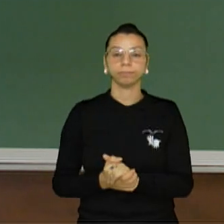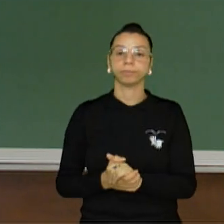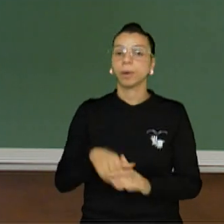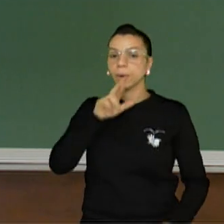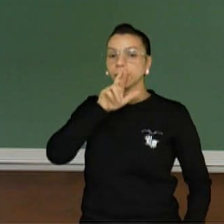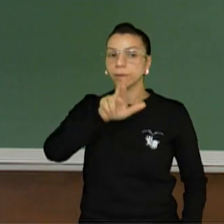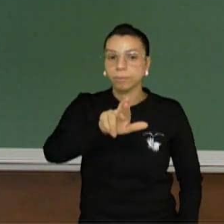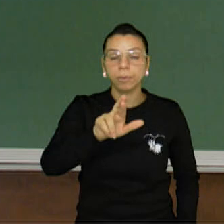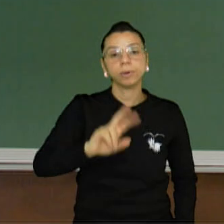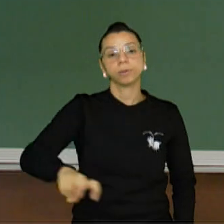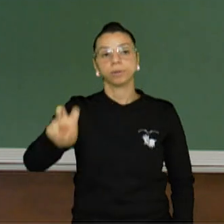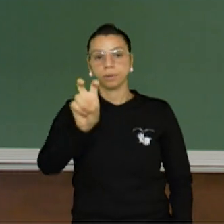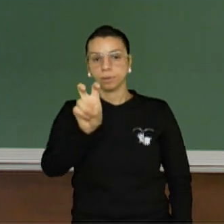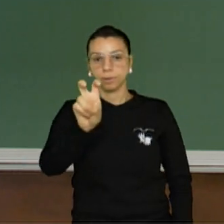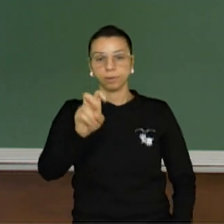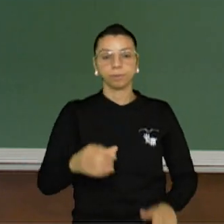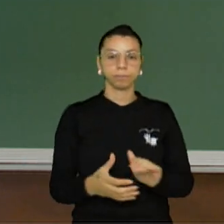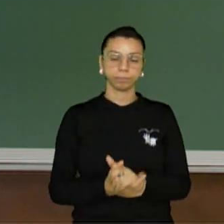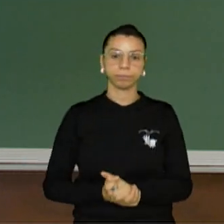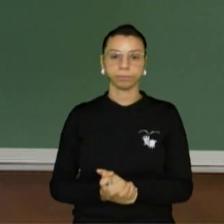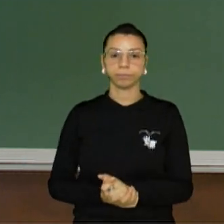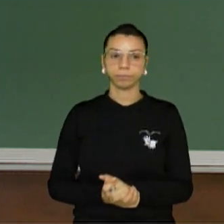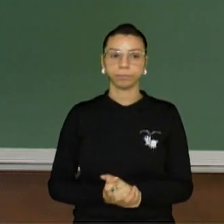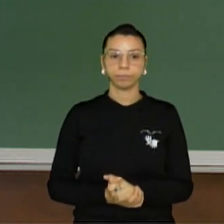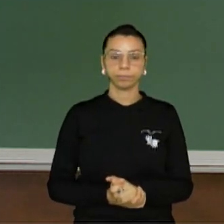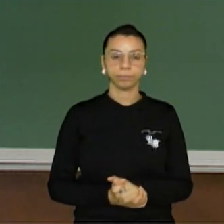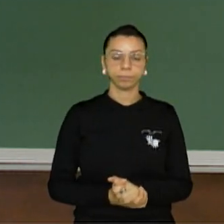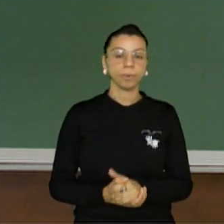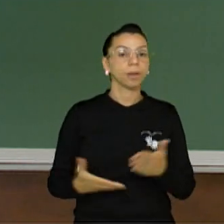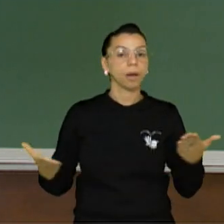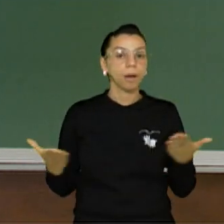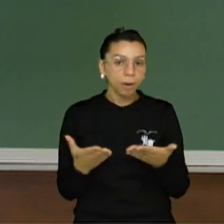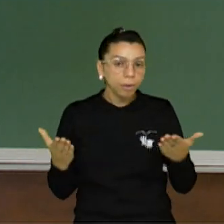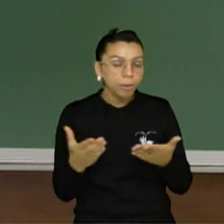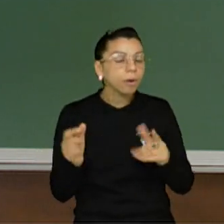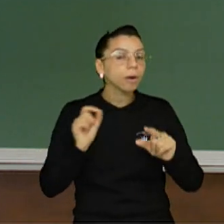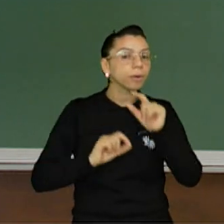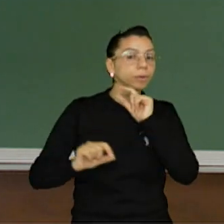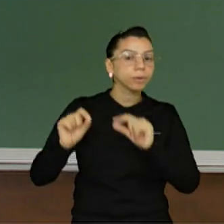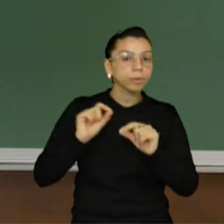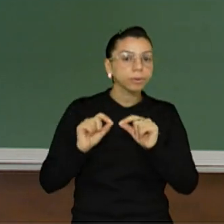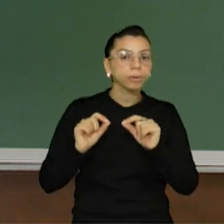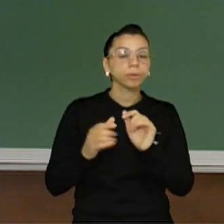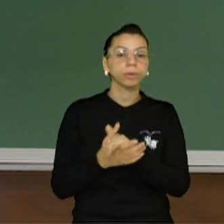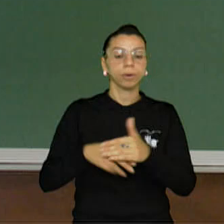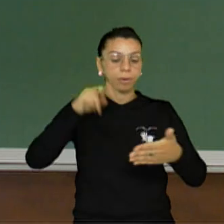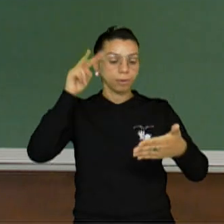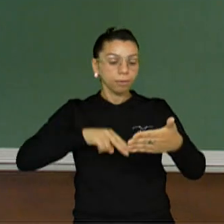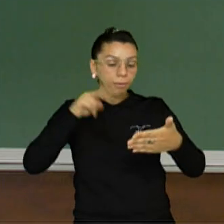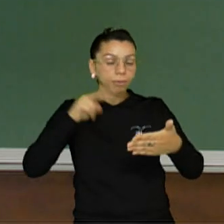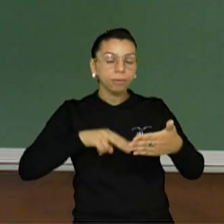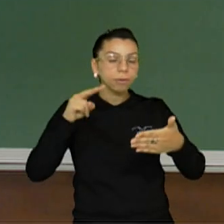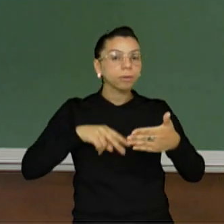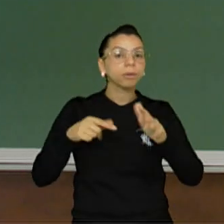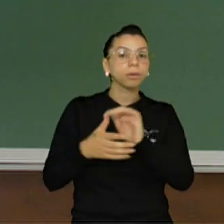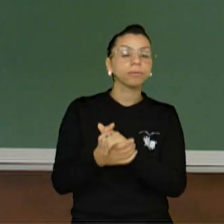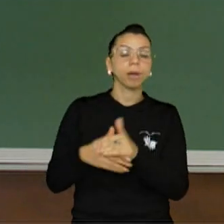5. A aplicação do determinante de ordem 3, eu vou ali e começo a buscar em